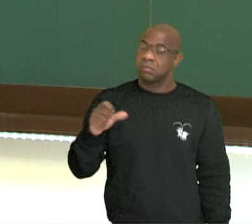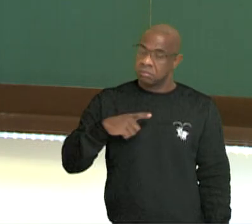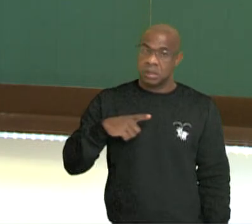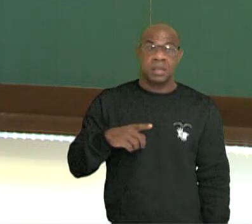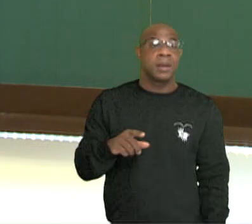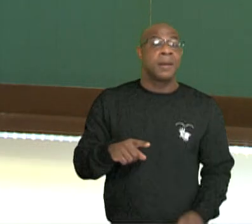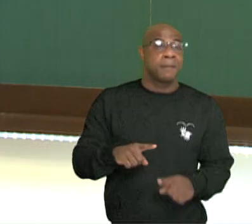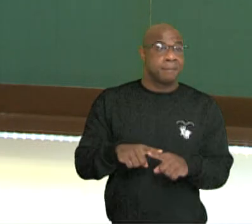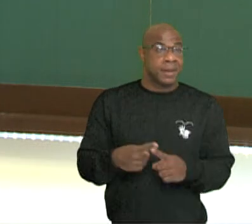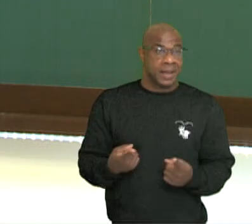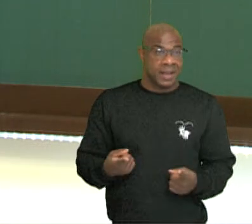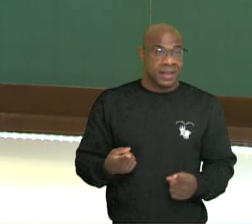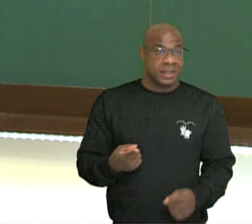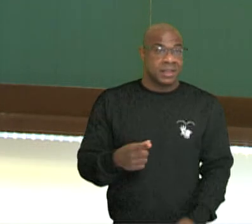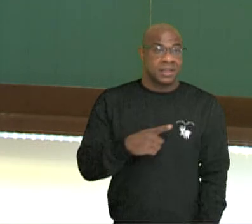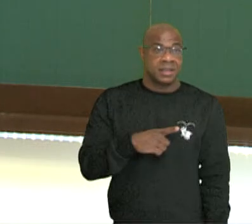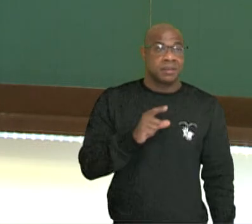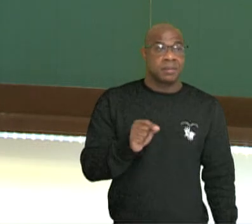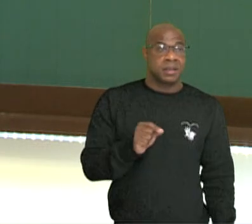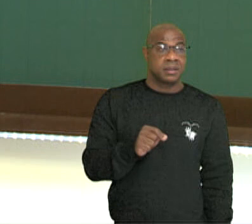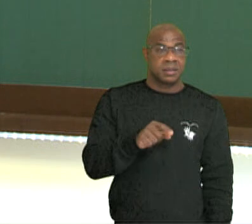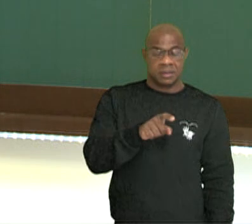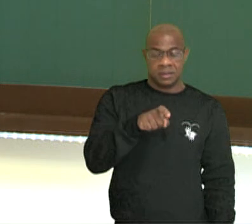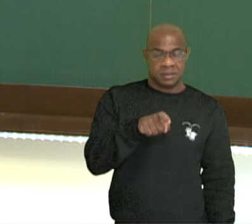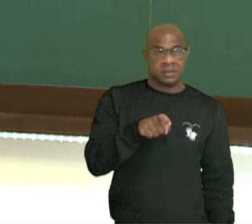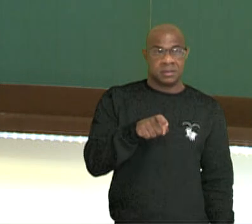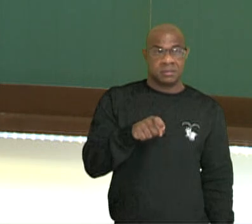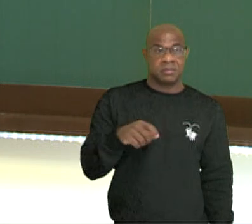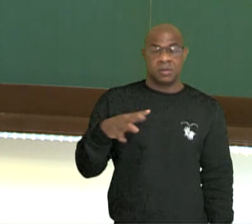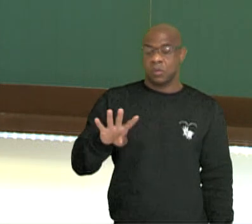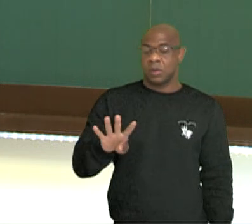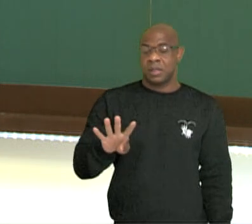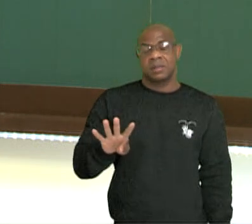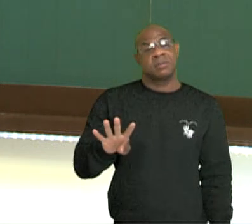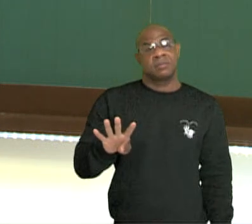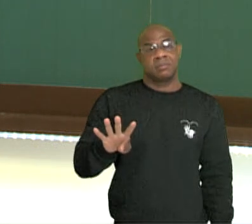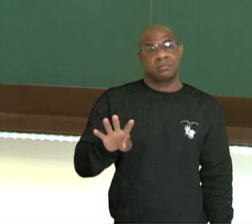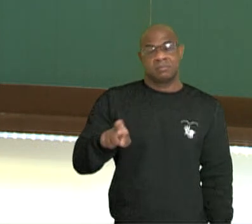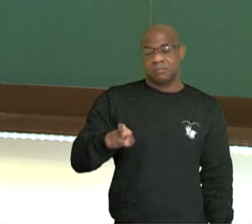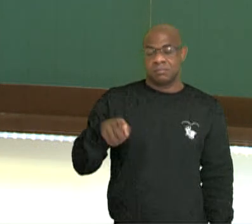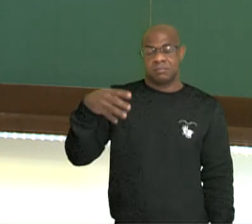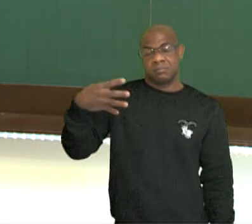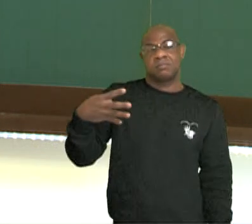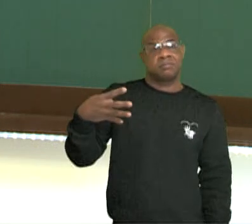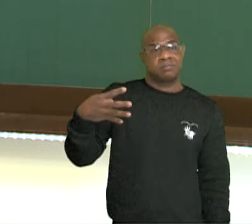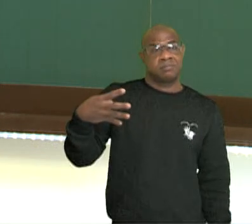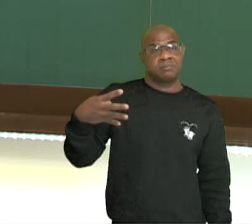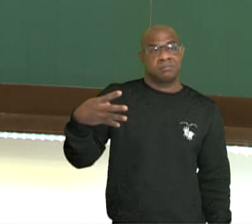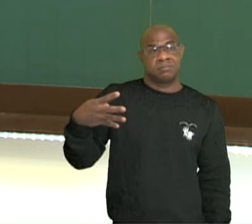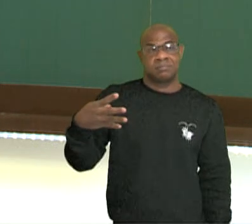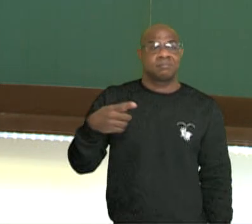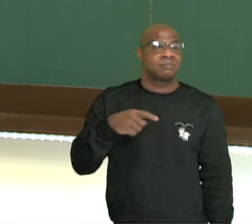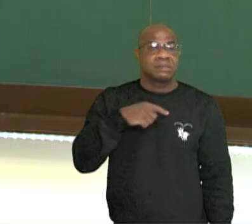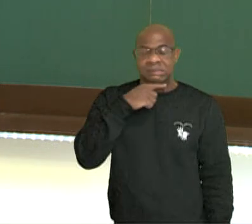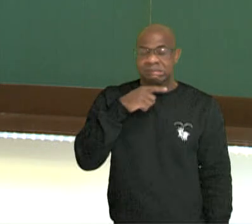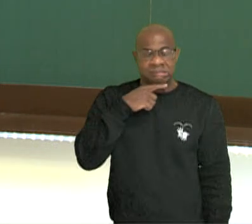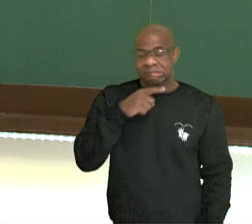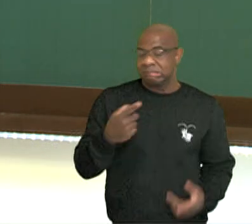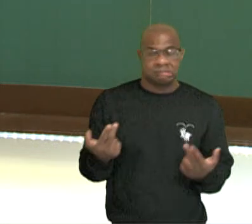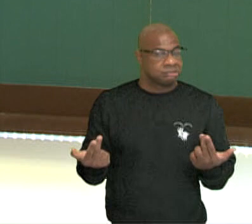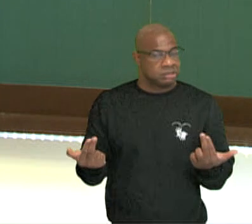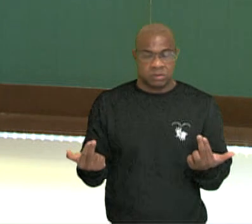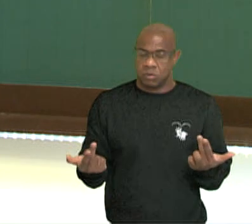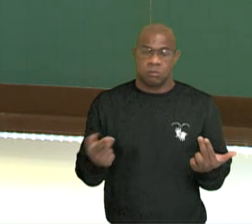só que um x é quadrado e o outro x é expoente 4. Então, isso faz com que elas não sejam